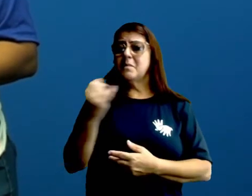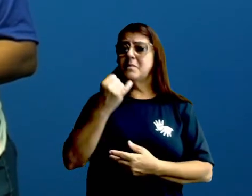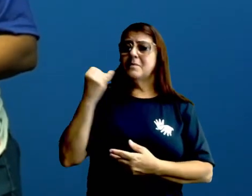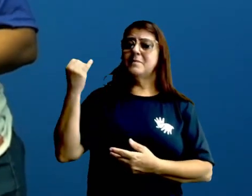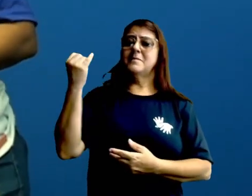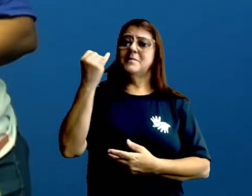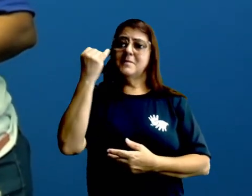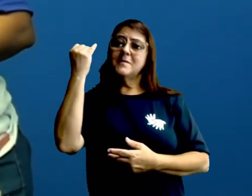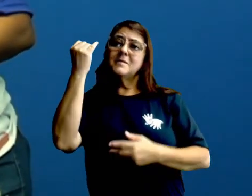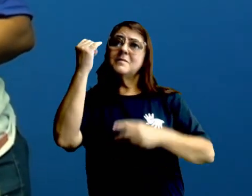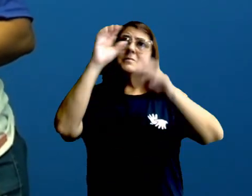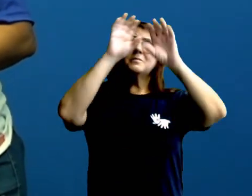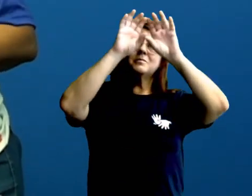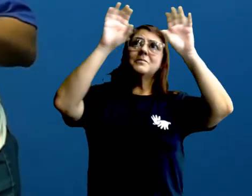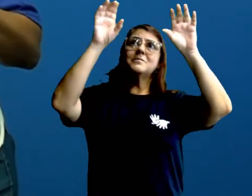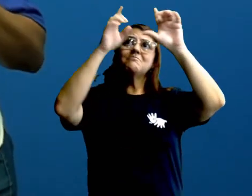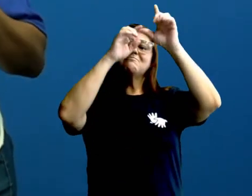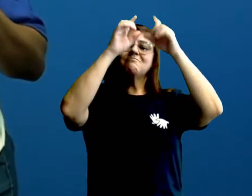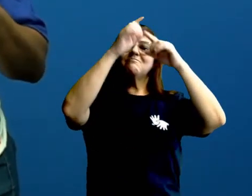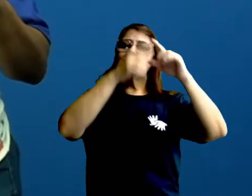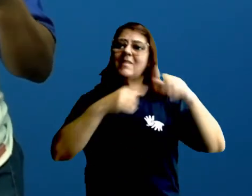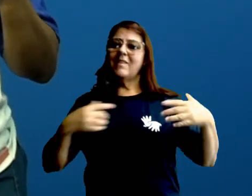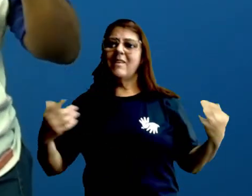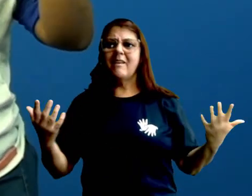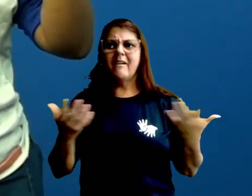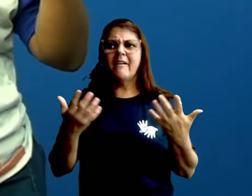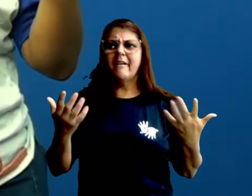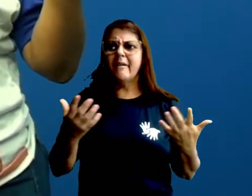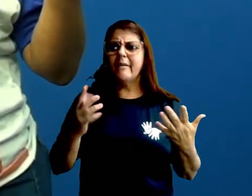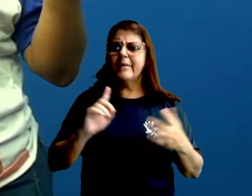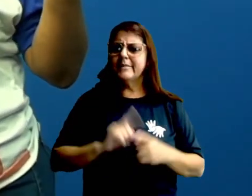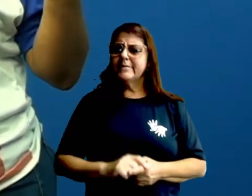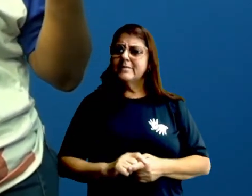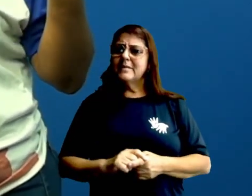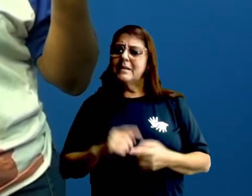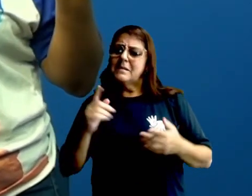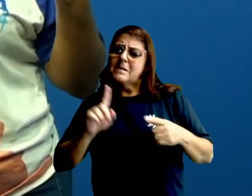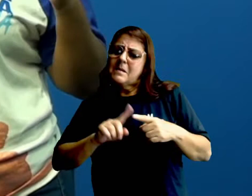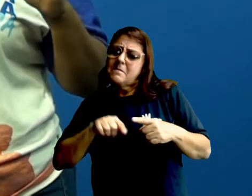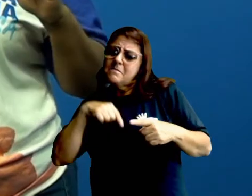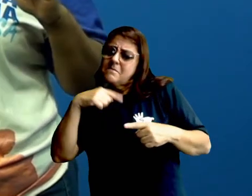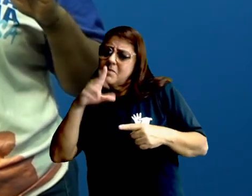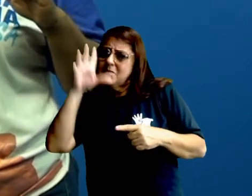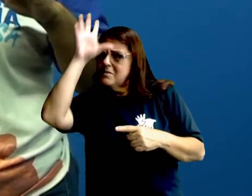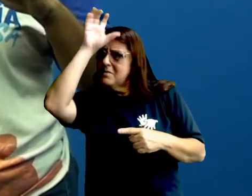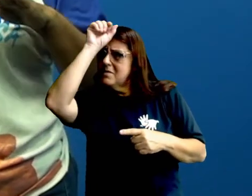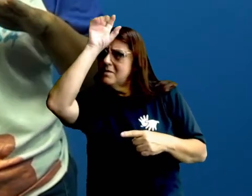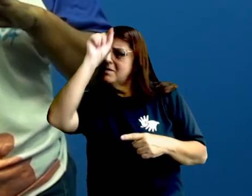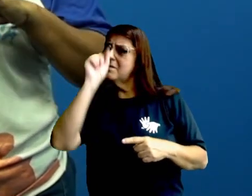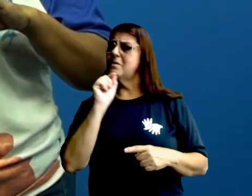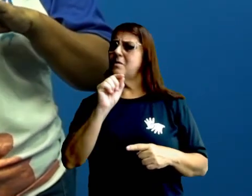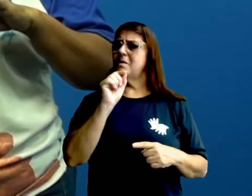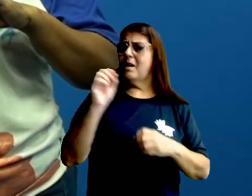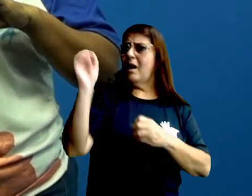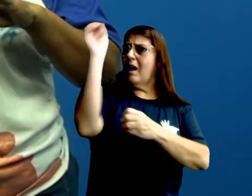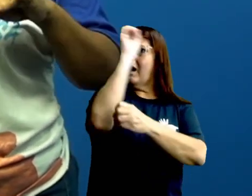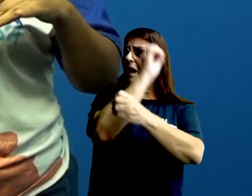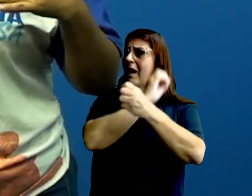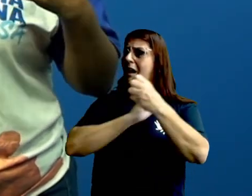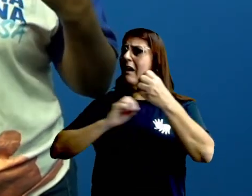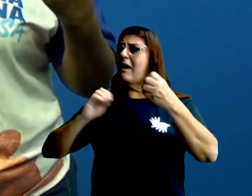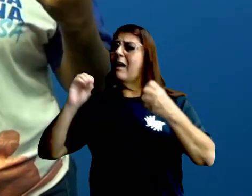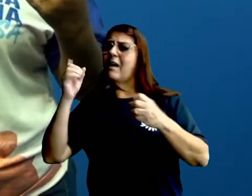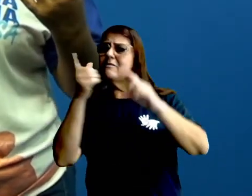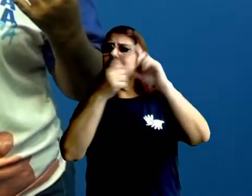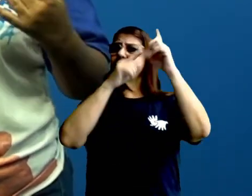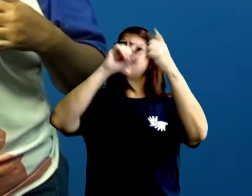das constelações, como nós vimos antes. Agora, depois da gente aprender um pouquinho sobre o que são astros luminosos,